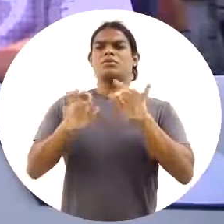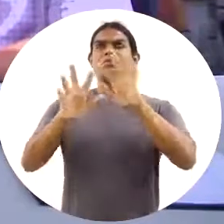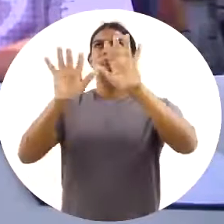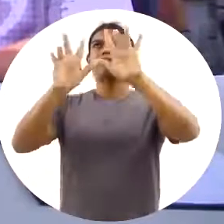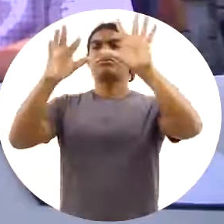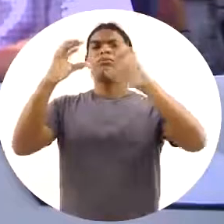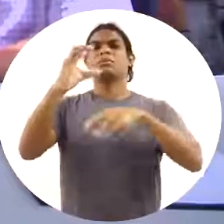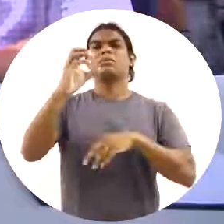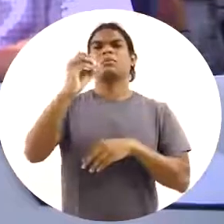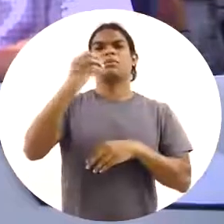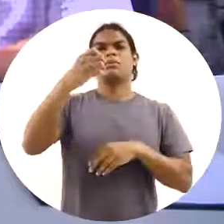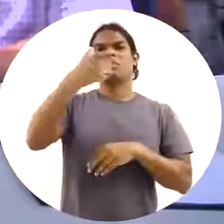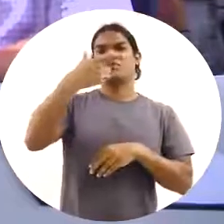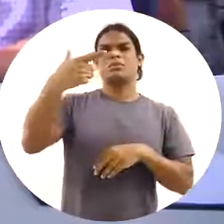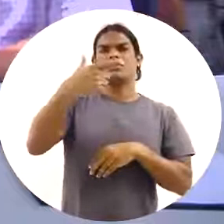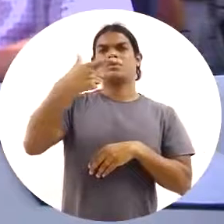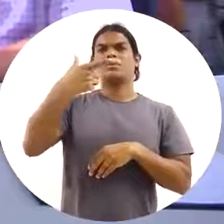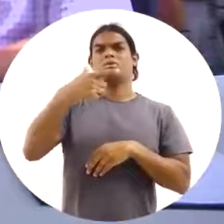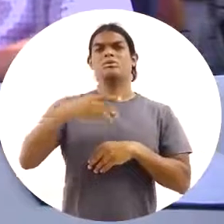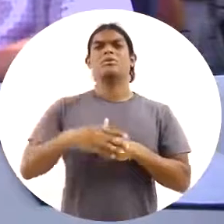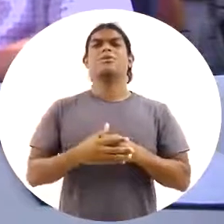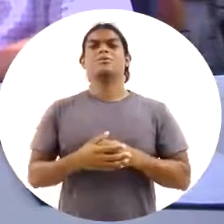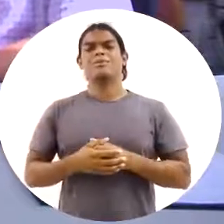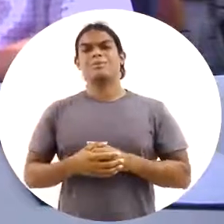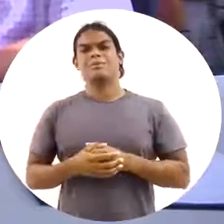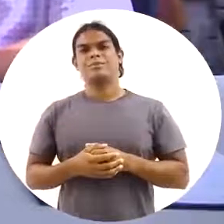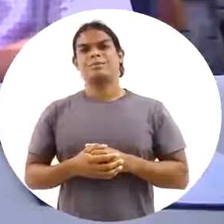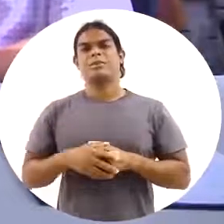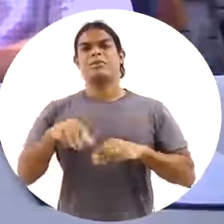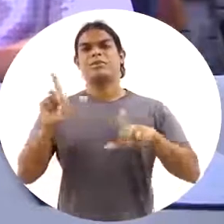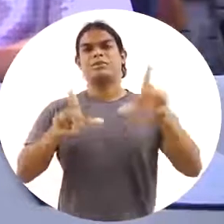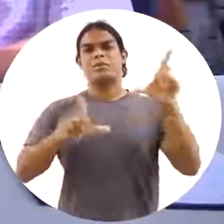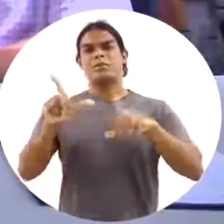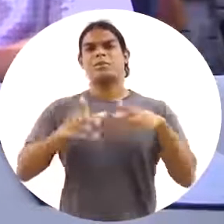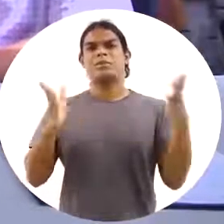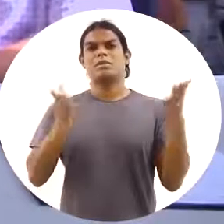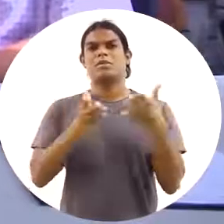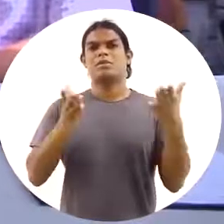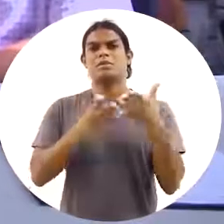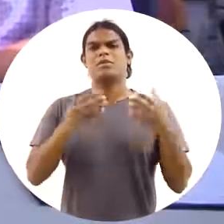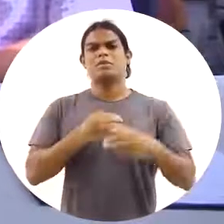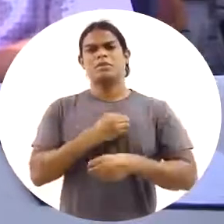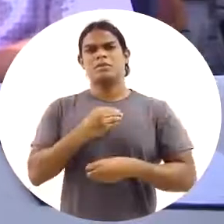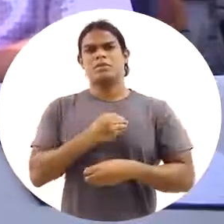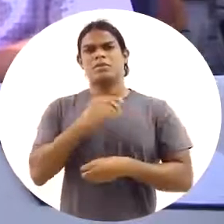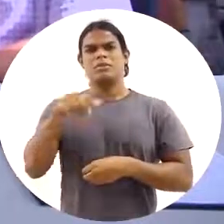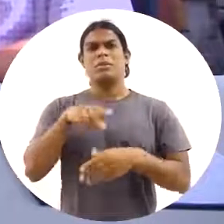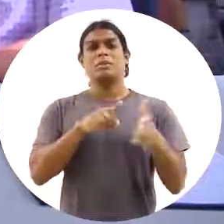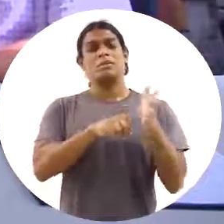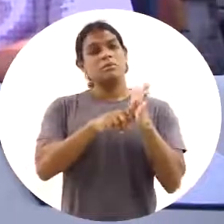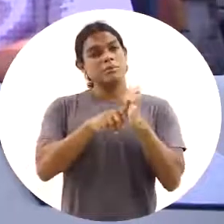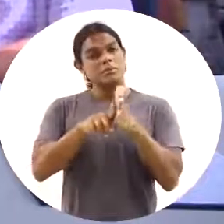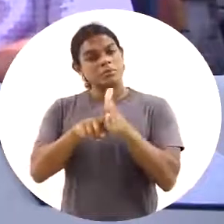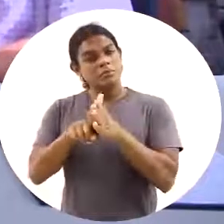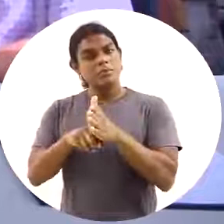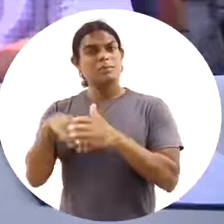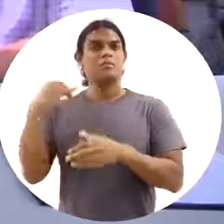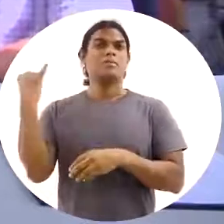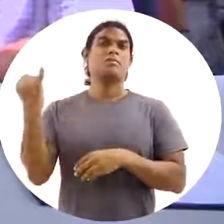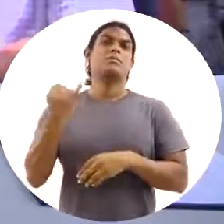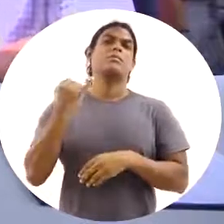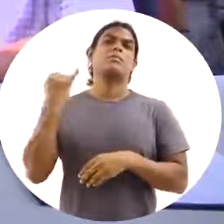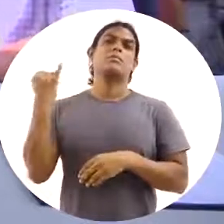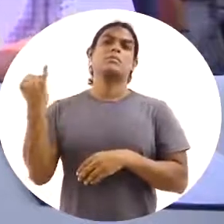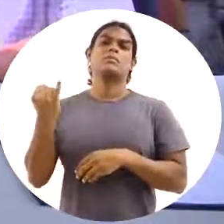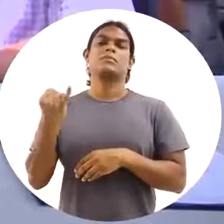a geração que está saindo agora, está vivendo, né, esse momento, e informação tem que